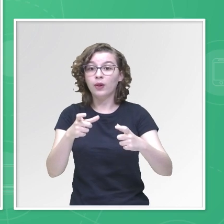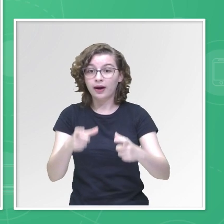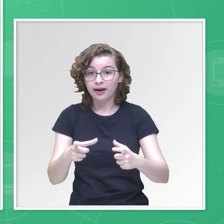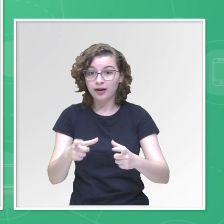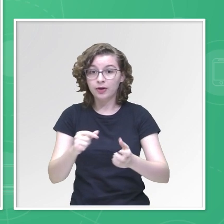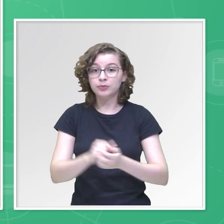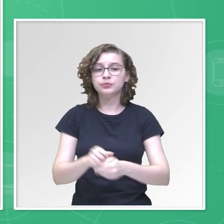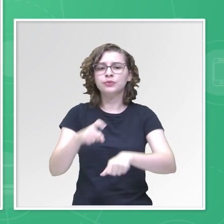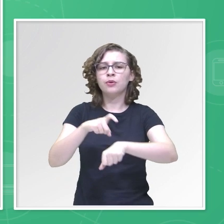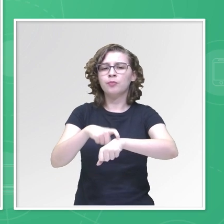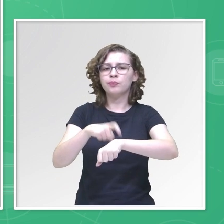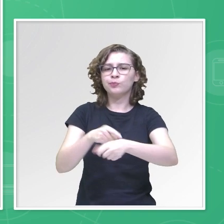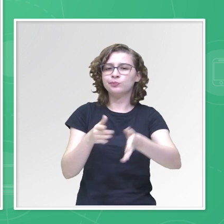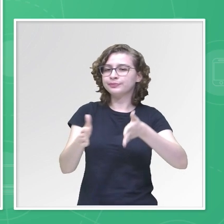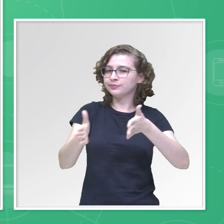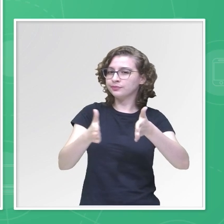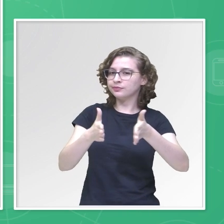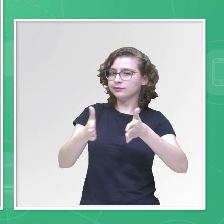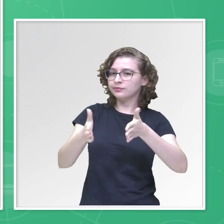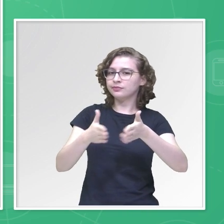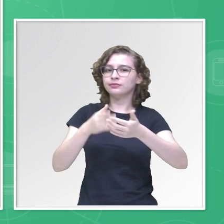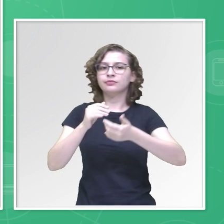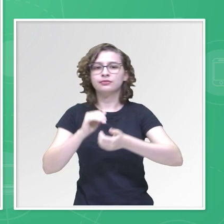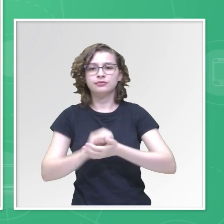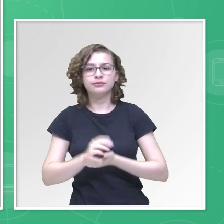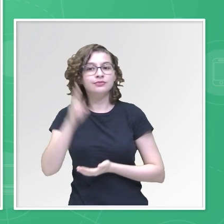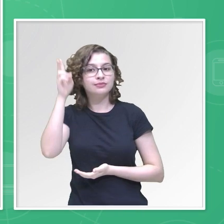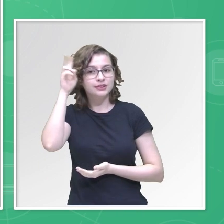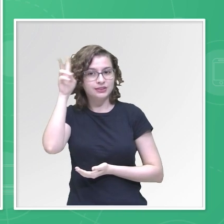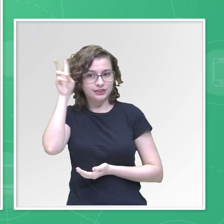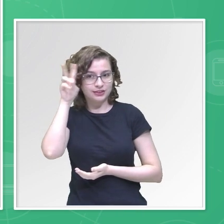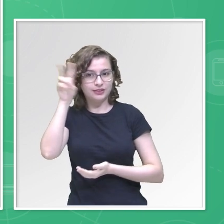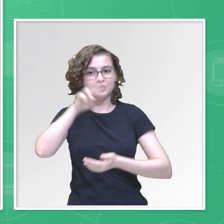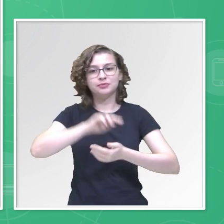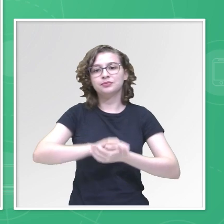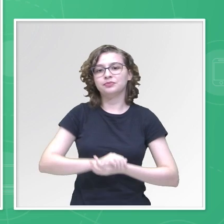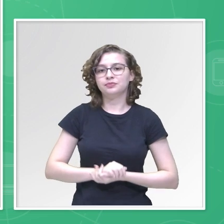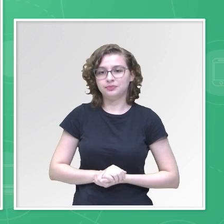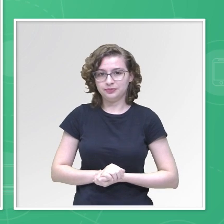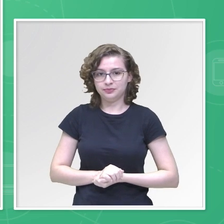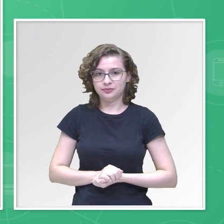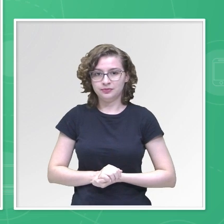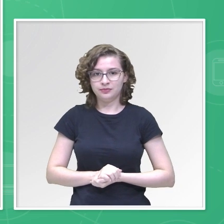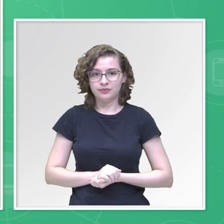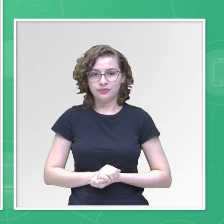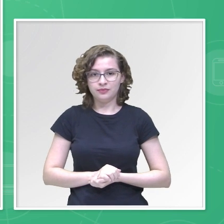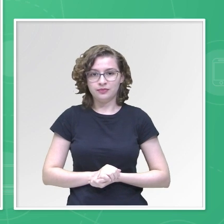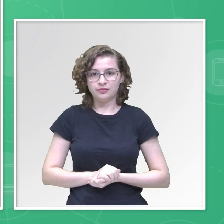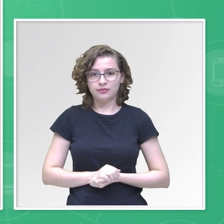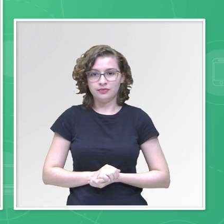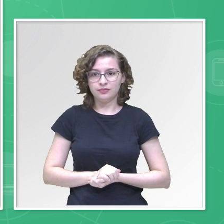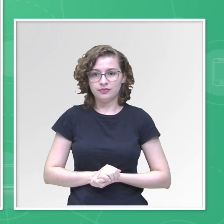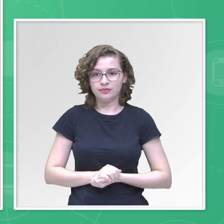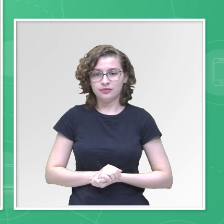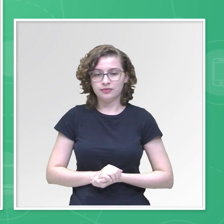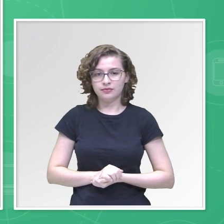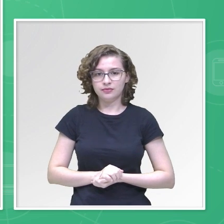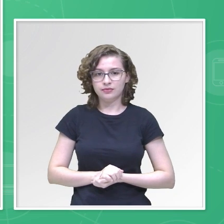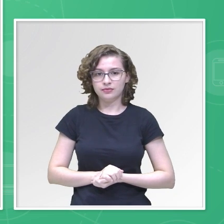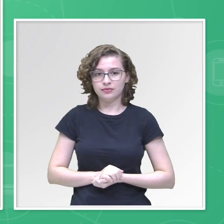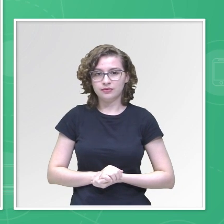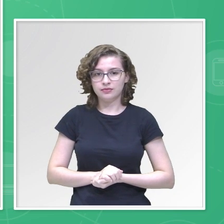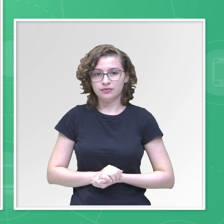o tempo né em que esta Trama este enredo esta história será narrada será